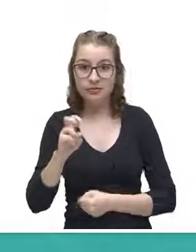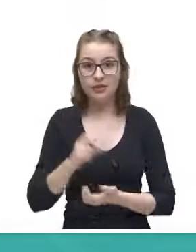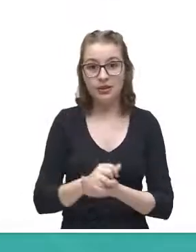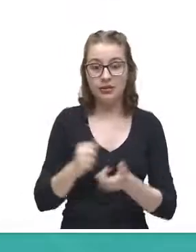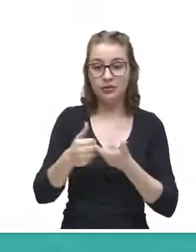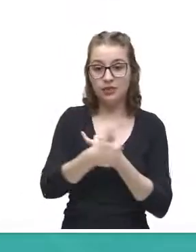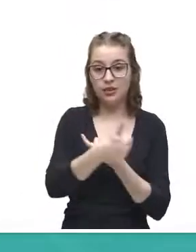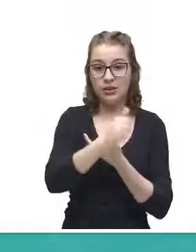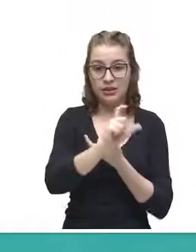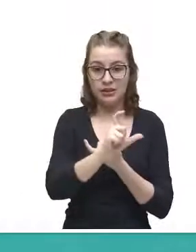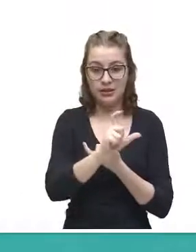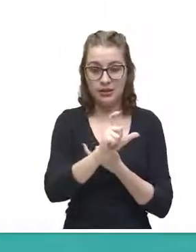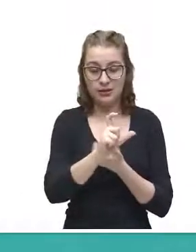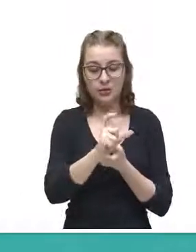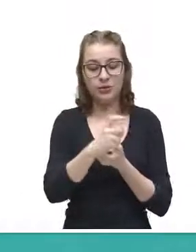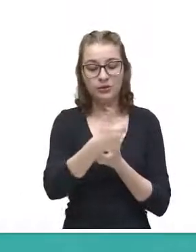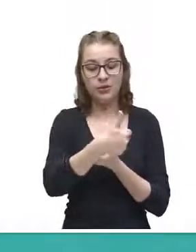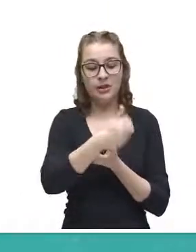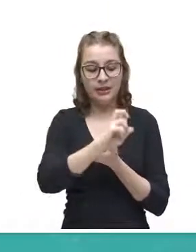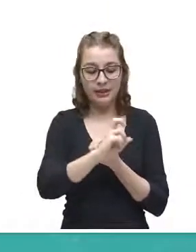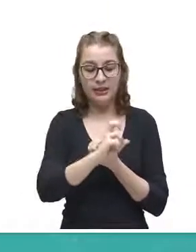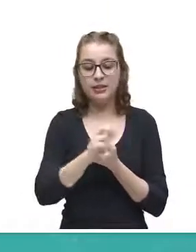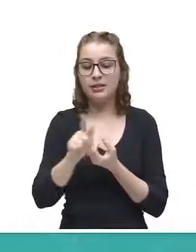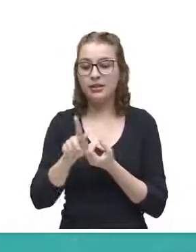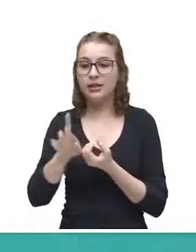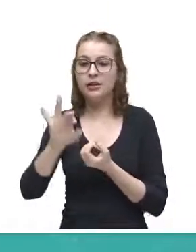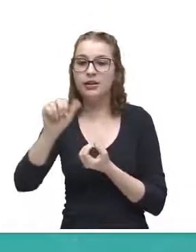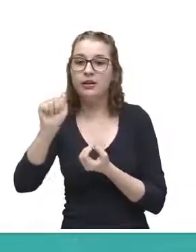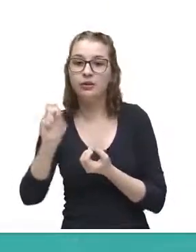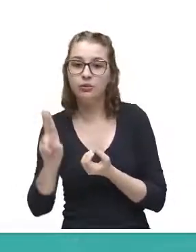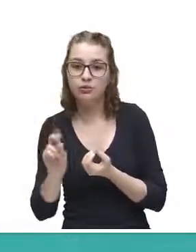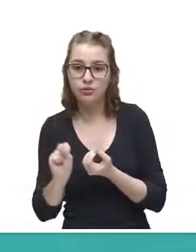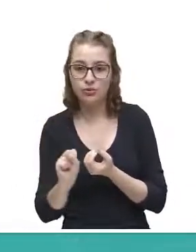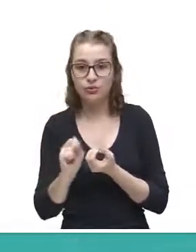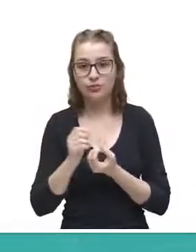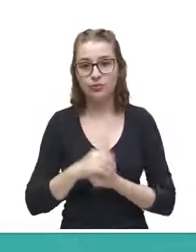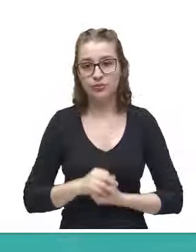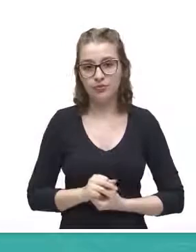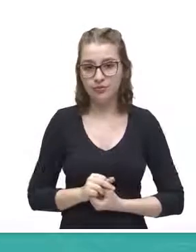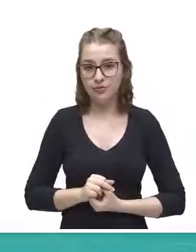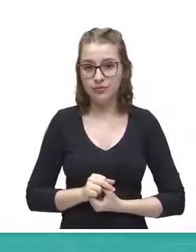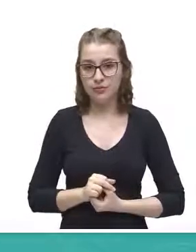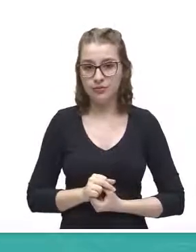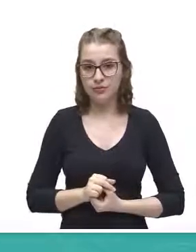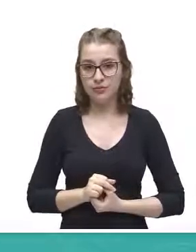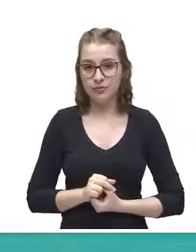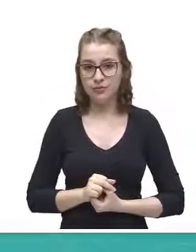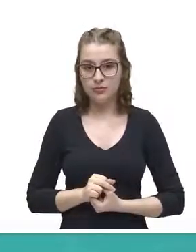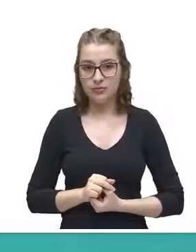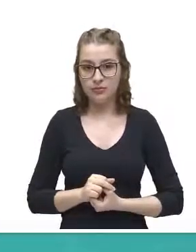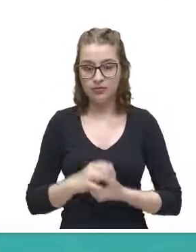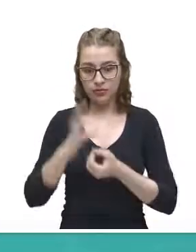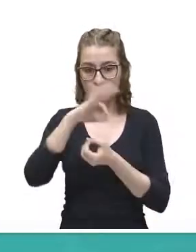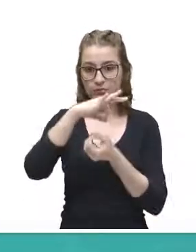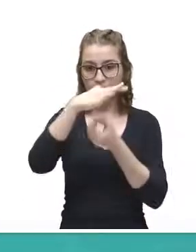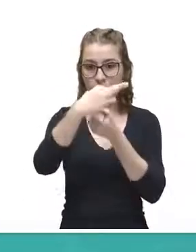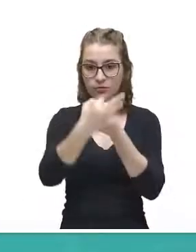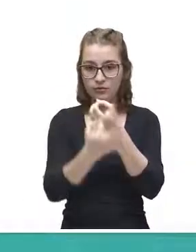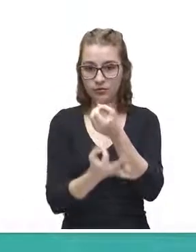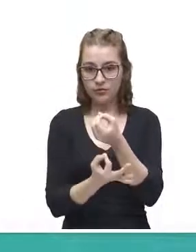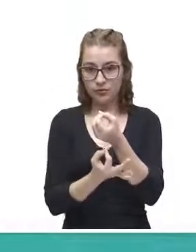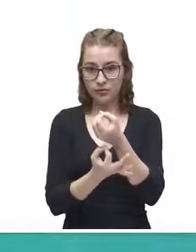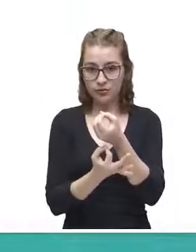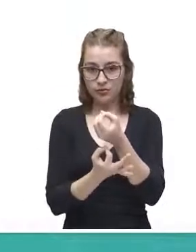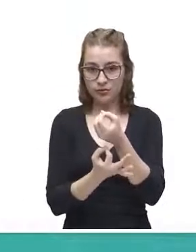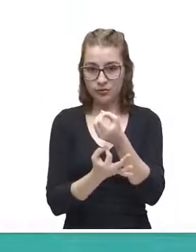ser 1 hora. Mas nós temos um ponto, tá? Que vai ser o meridiano de Greenwich. O